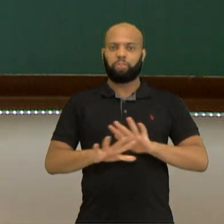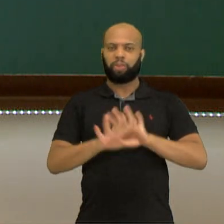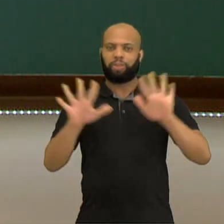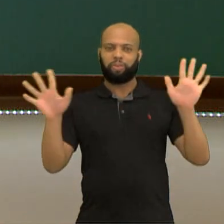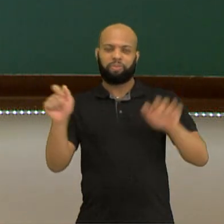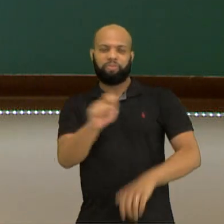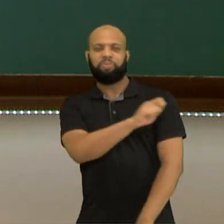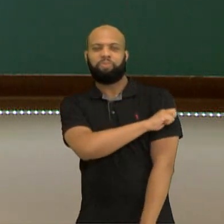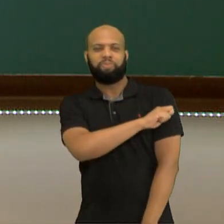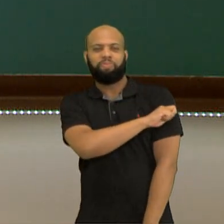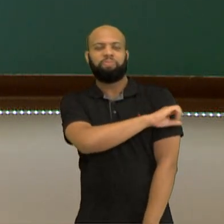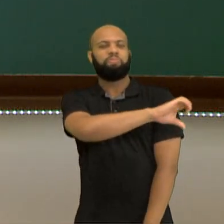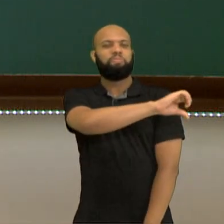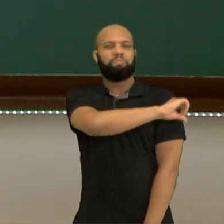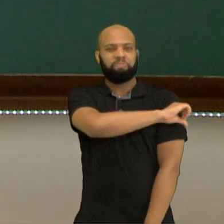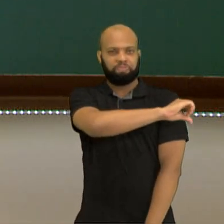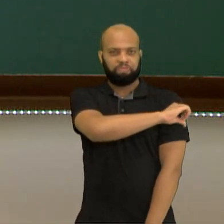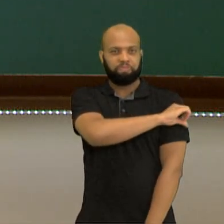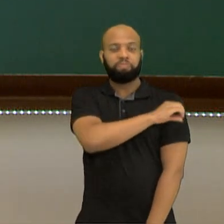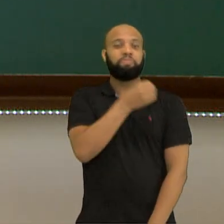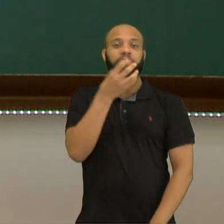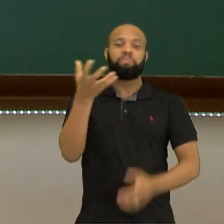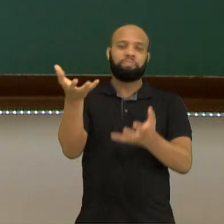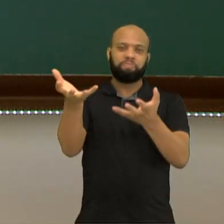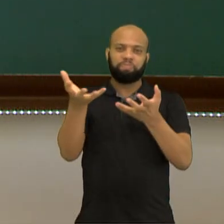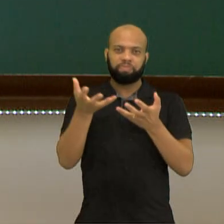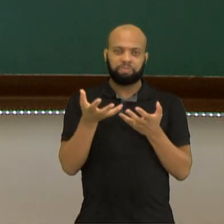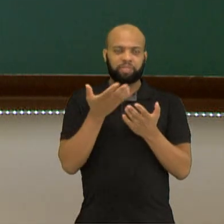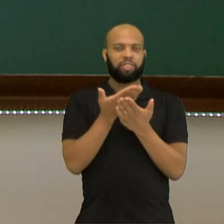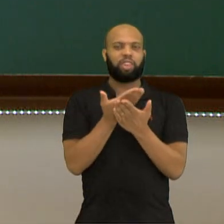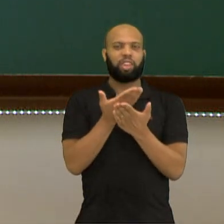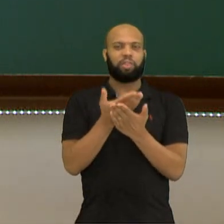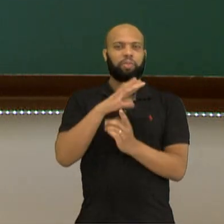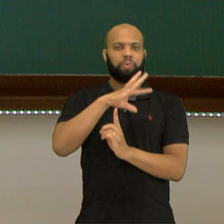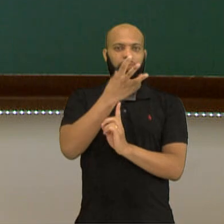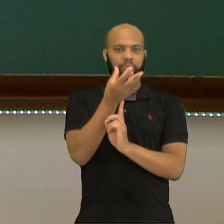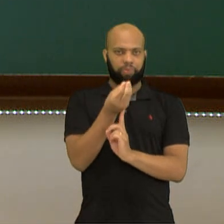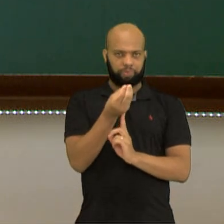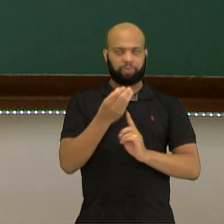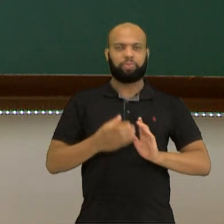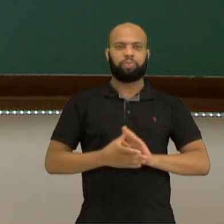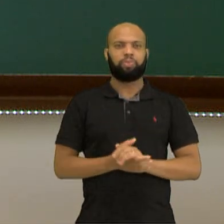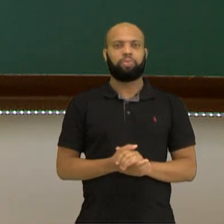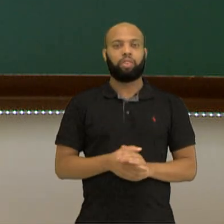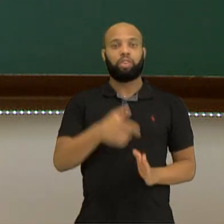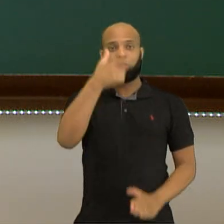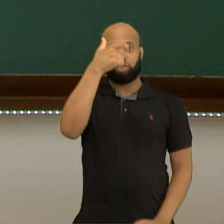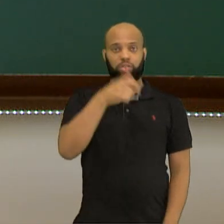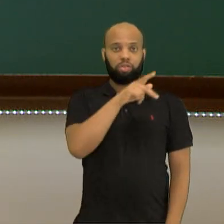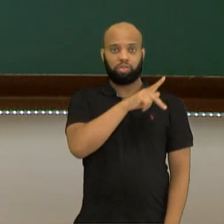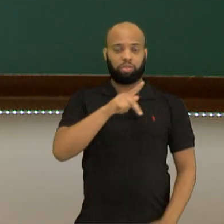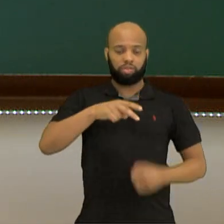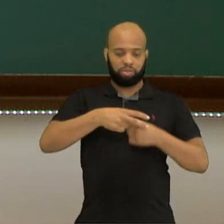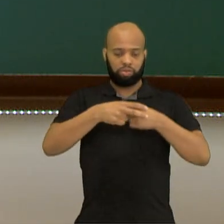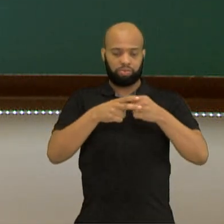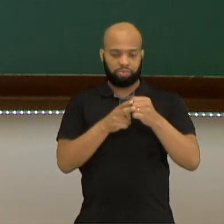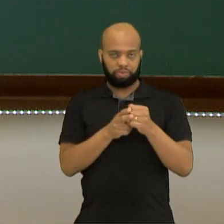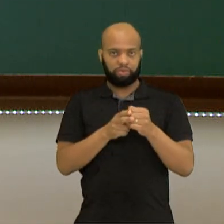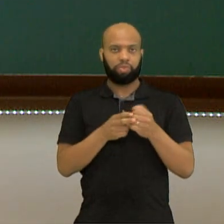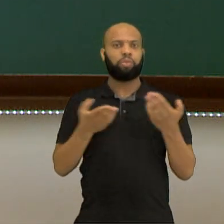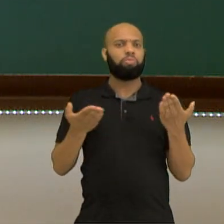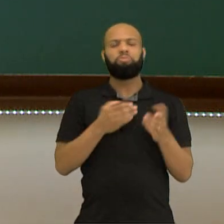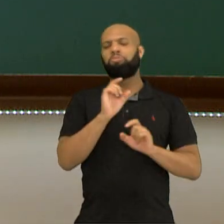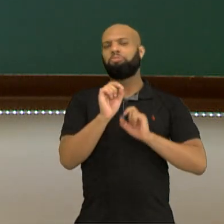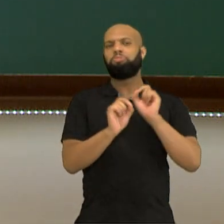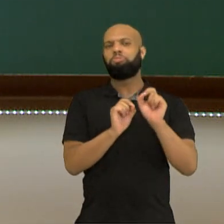Olá, estudantes do nono ano, sejam bem-vindos a mais uma aula de arte. Eu sou o professor Roberval Carvalho e